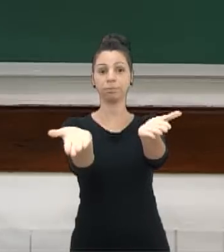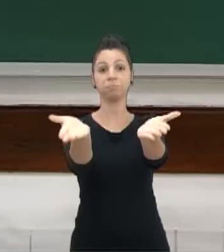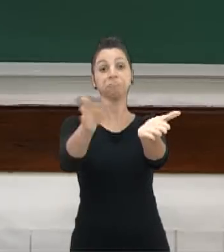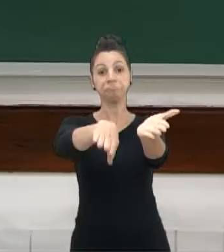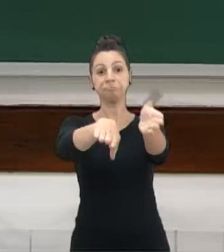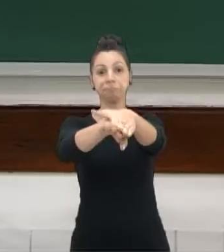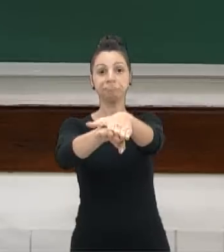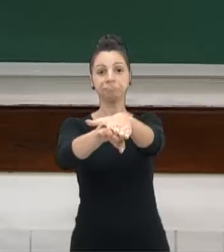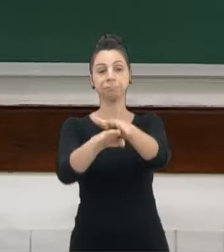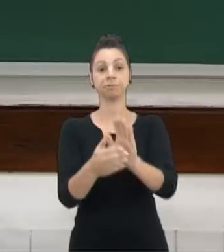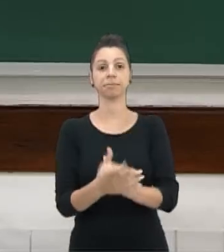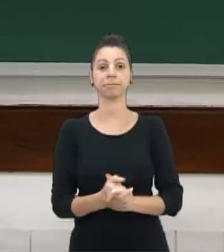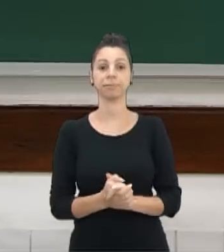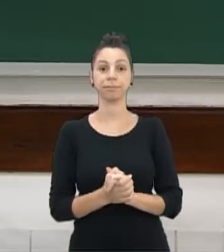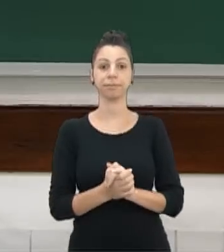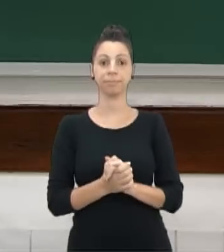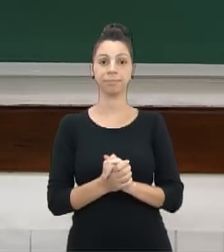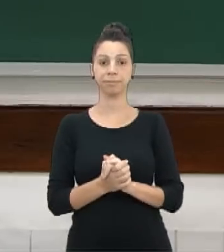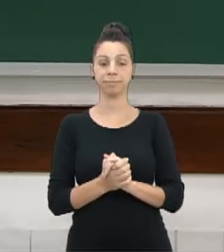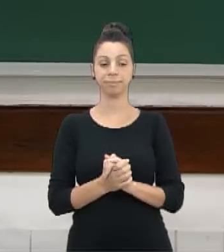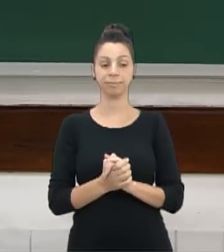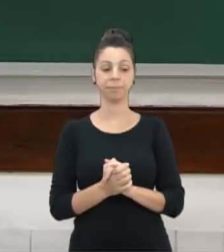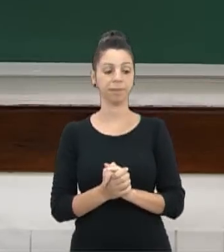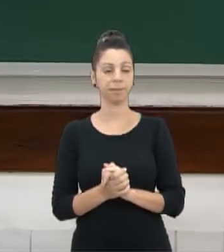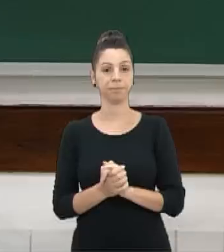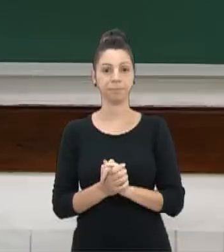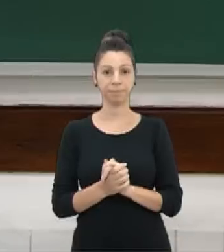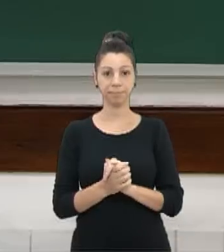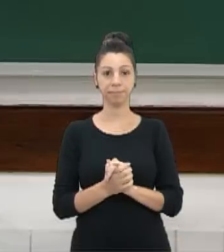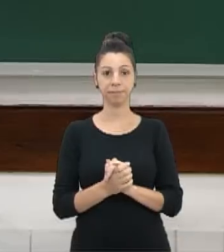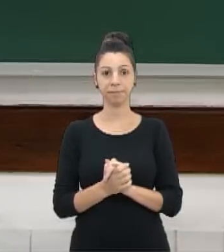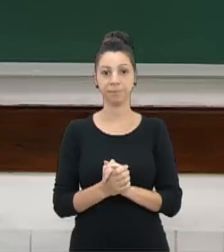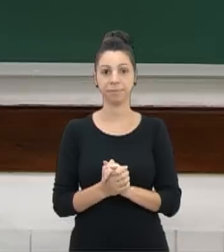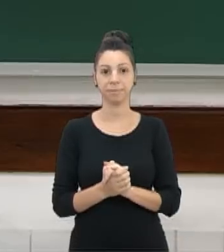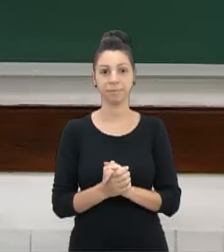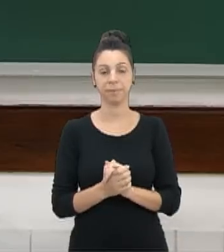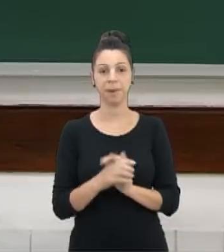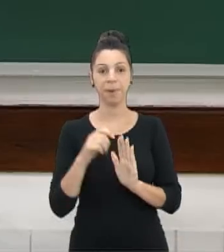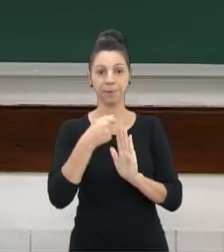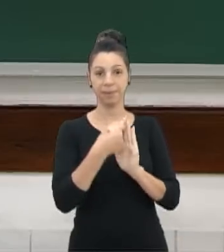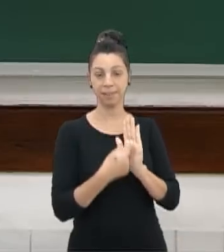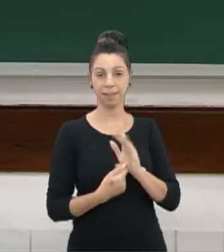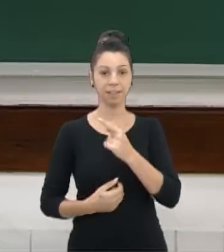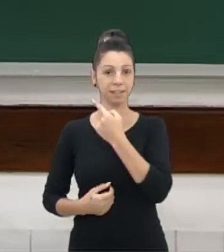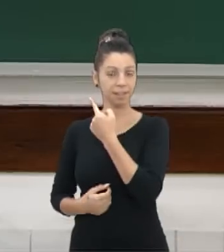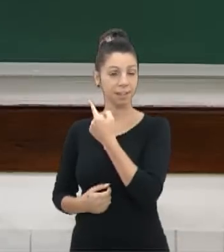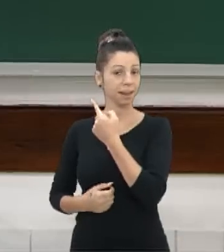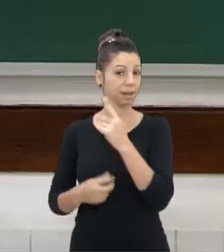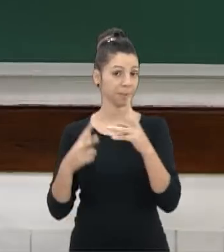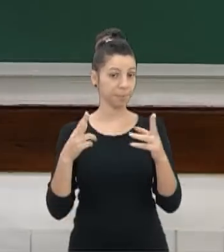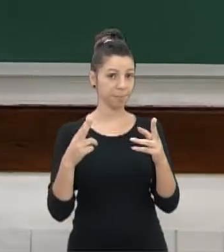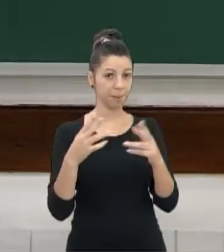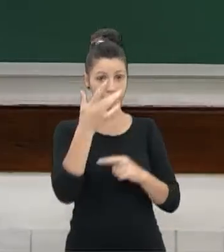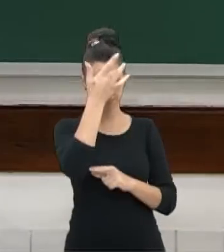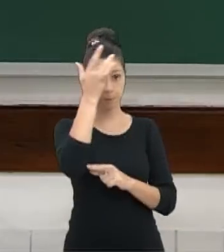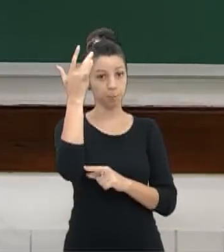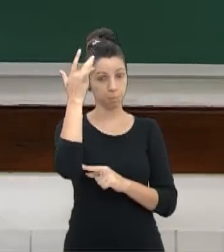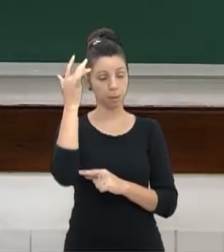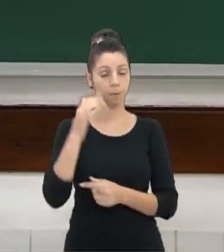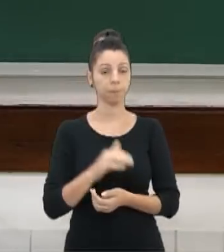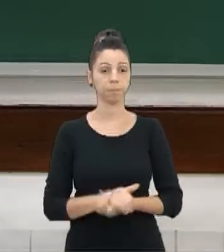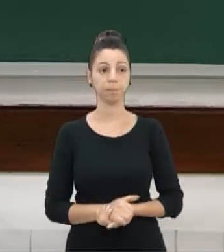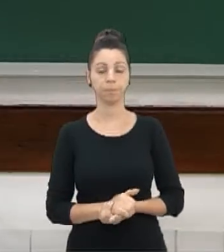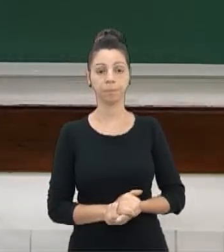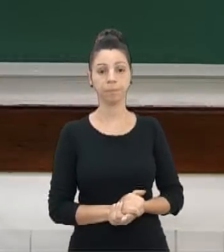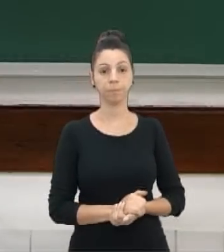ali, que é o que a gente está estudando, o texto dele, é o mesmo formato. Tudo bem? Ok,